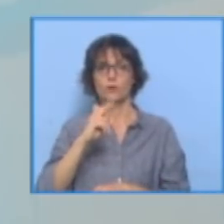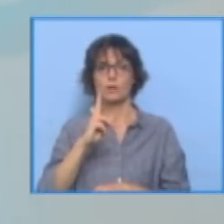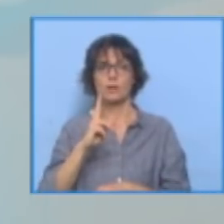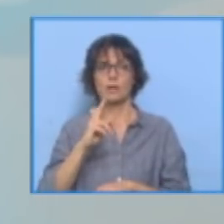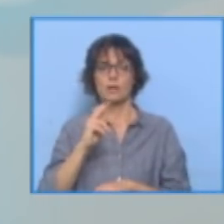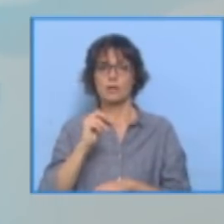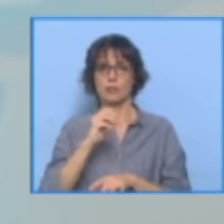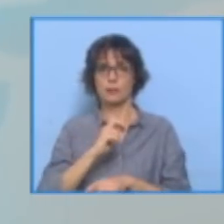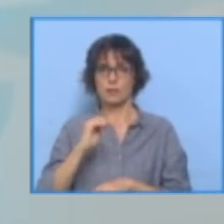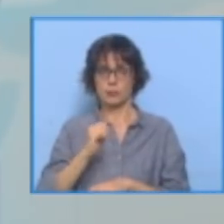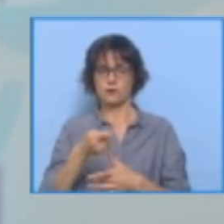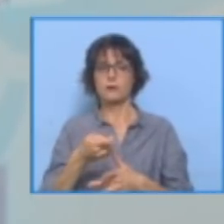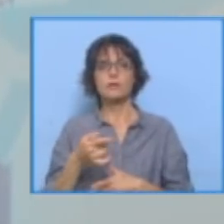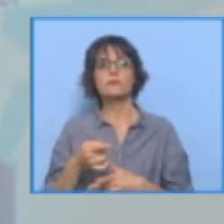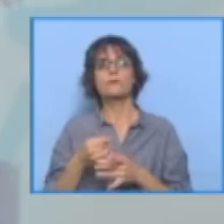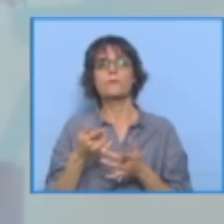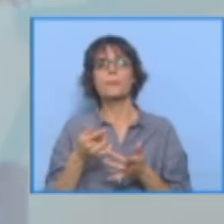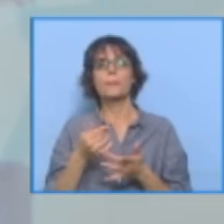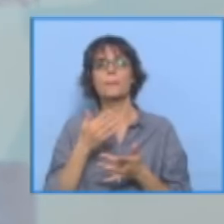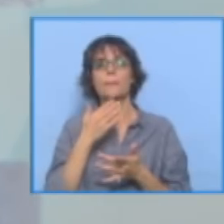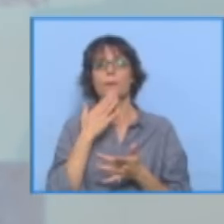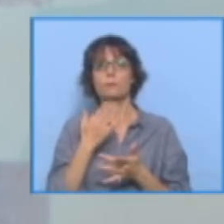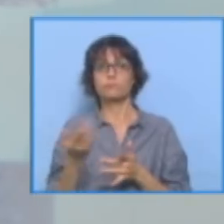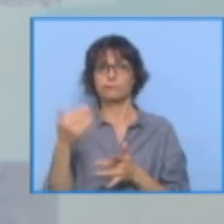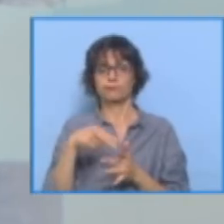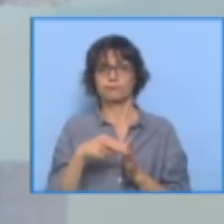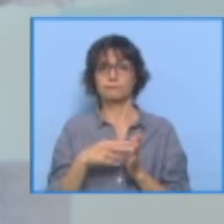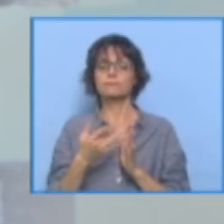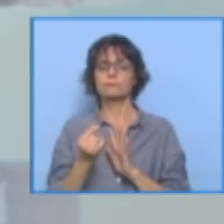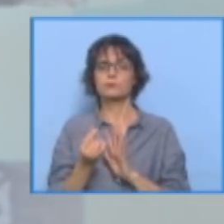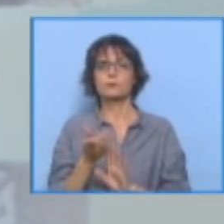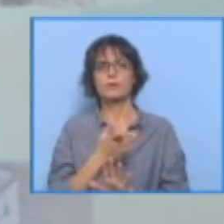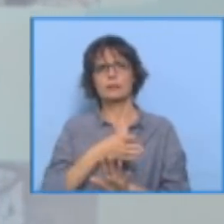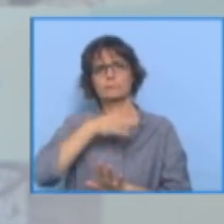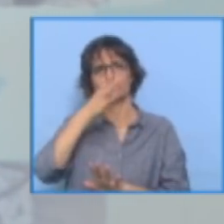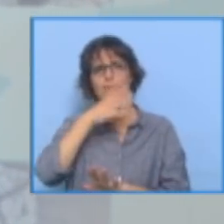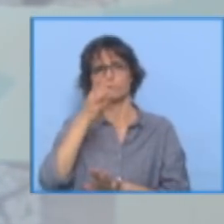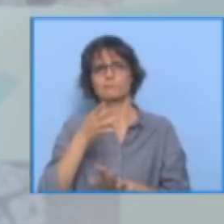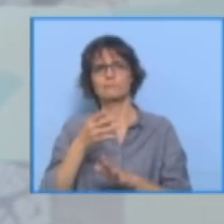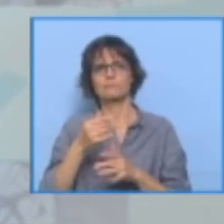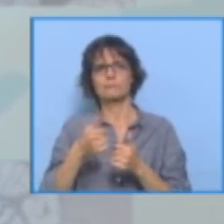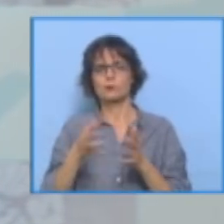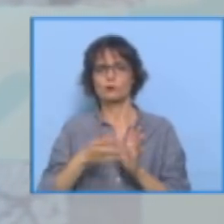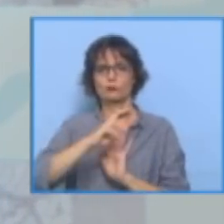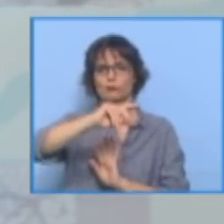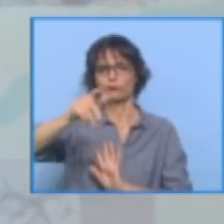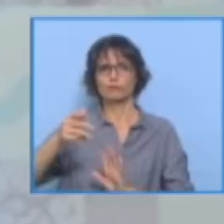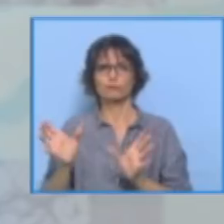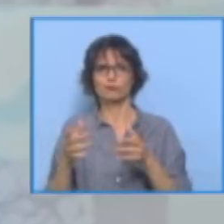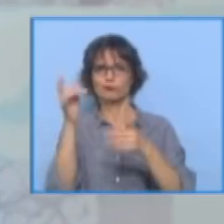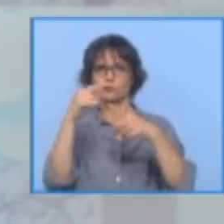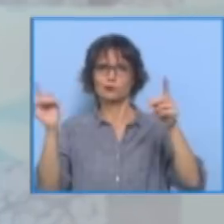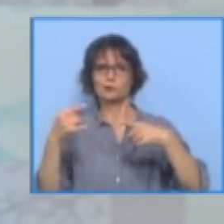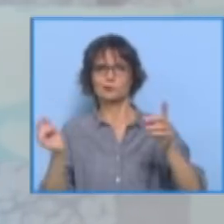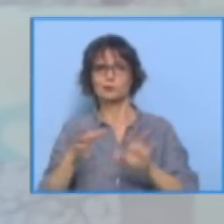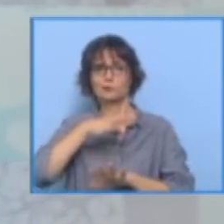Verde em diferentes cidades do país. Antes de informarmos sobre esses locais e as datas dos concertos,